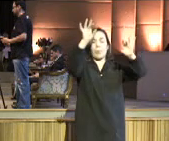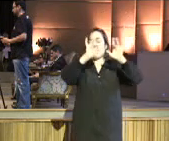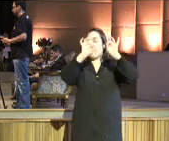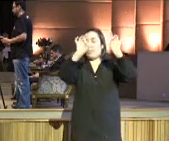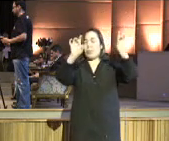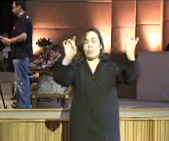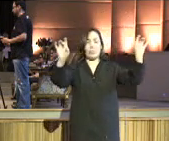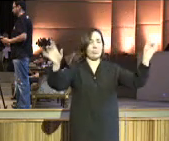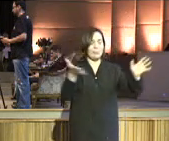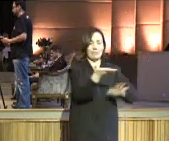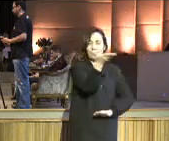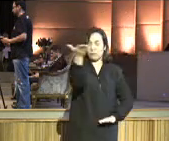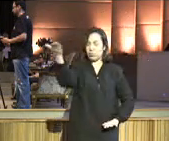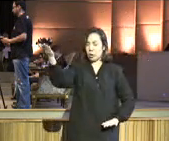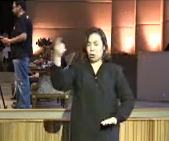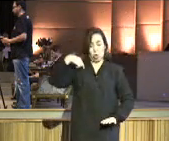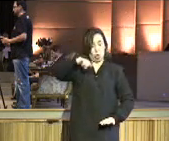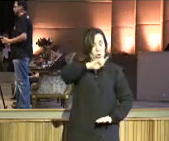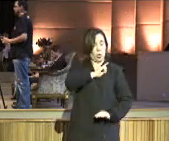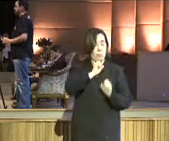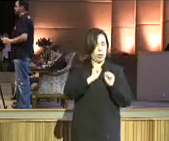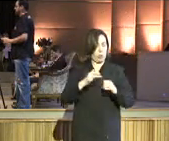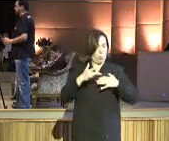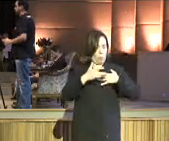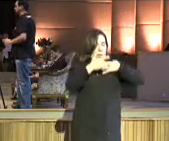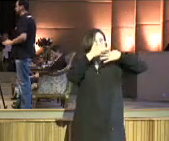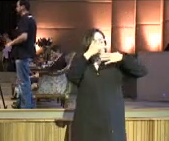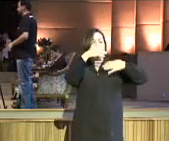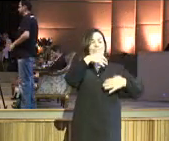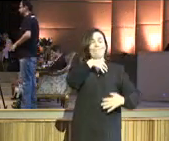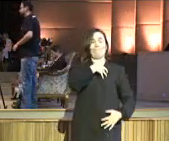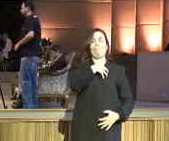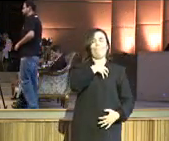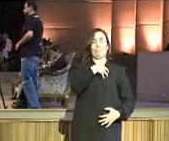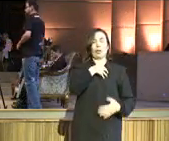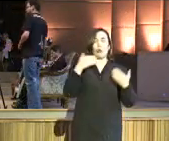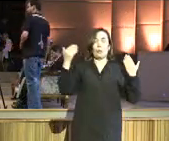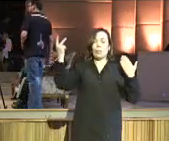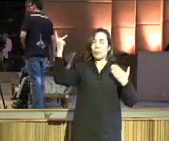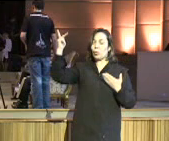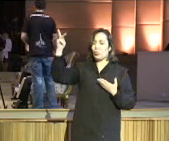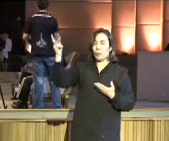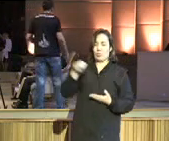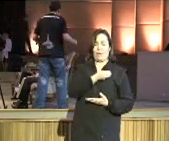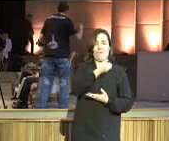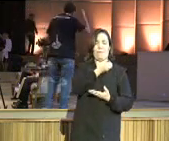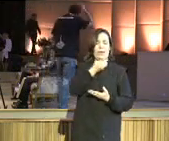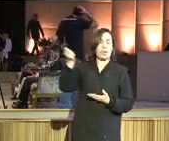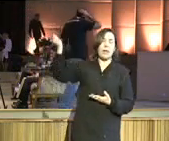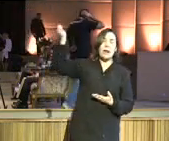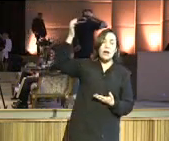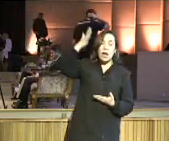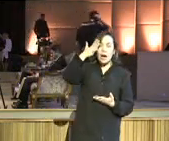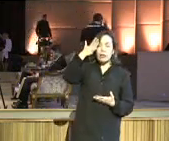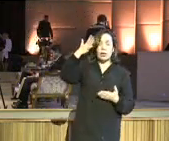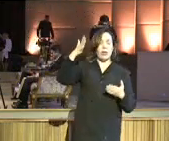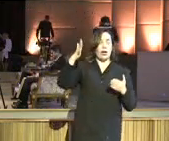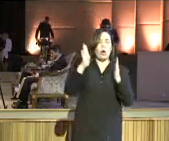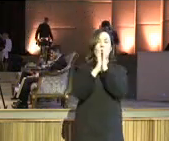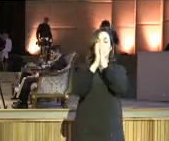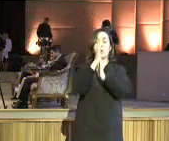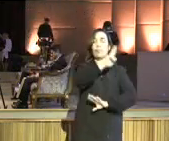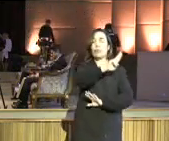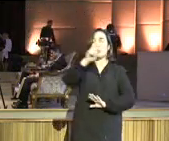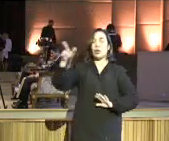coração, que sejamos tocados, Senhor, pelo Senhor e pela Tua graça. É aquilo que oramos